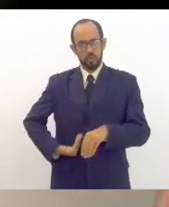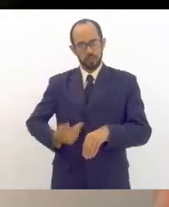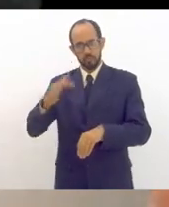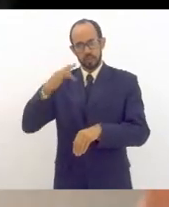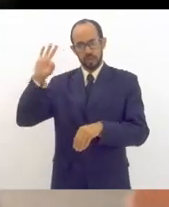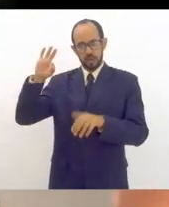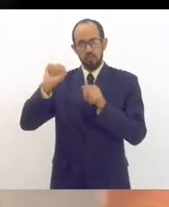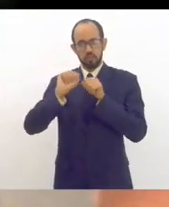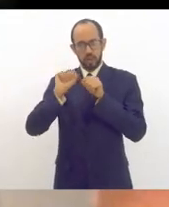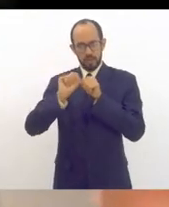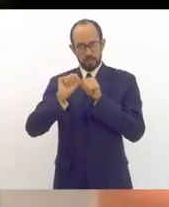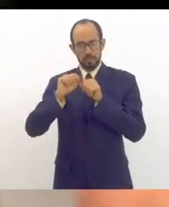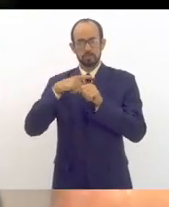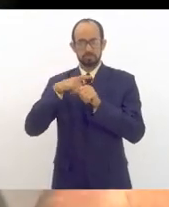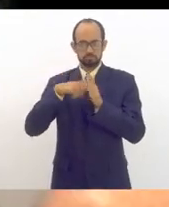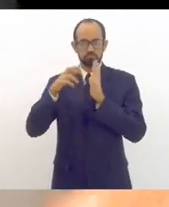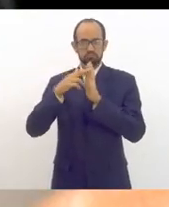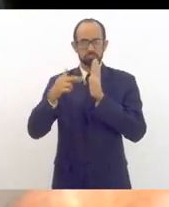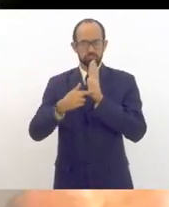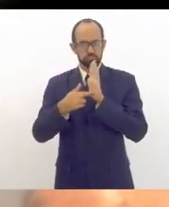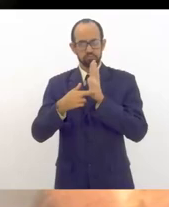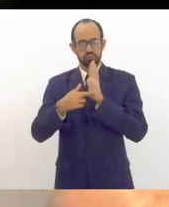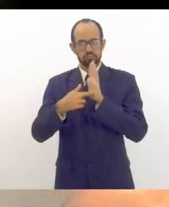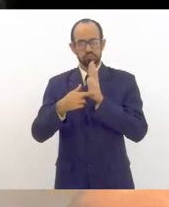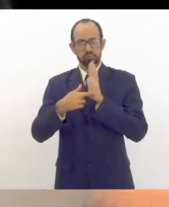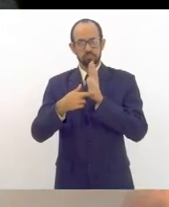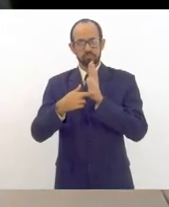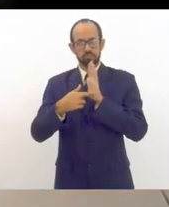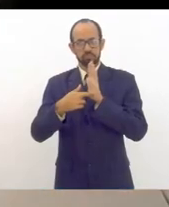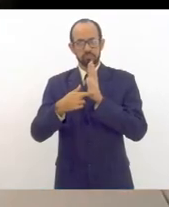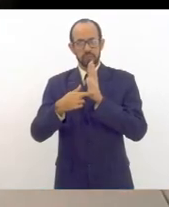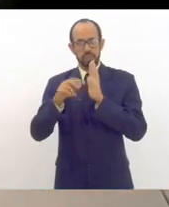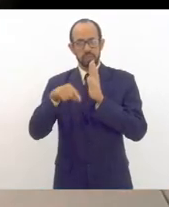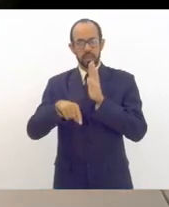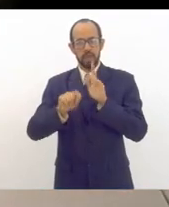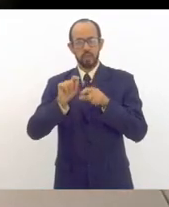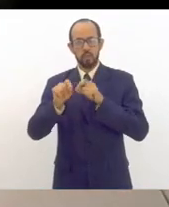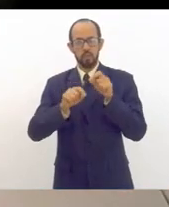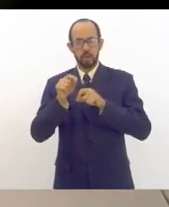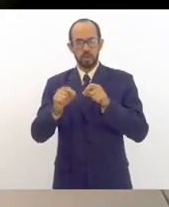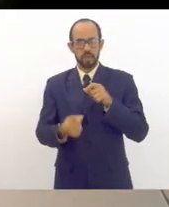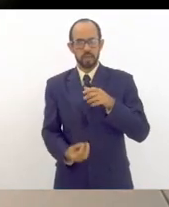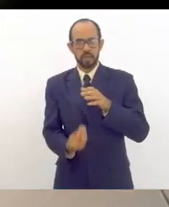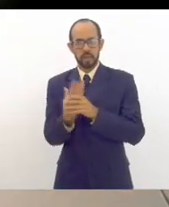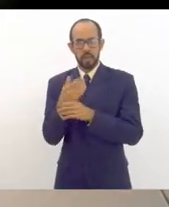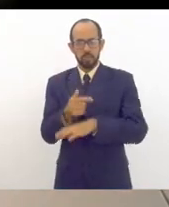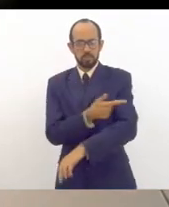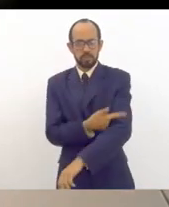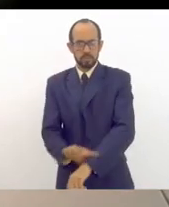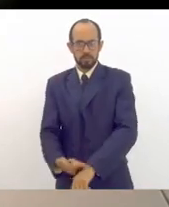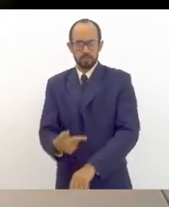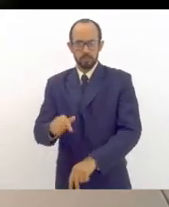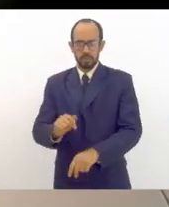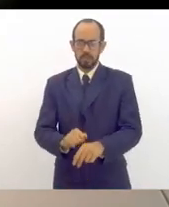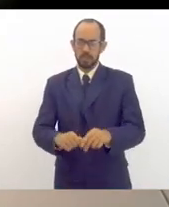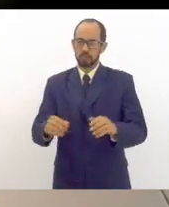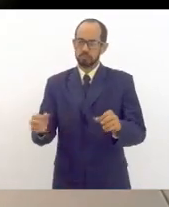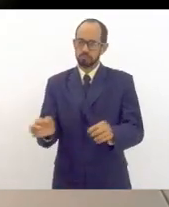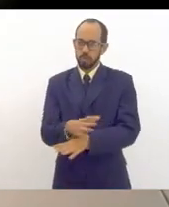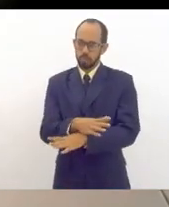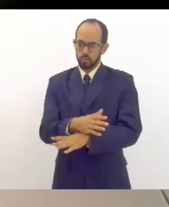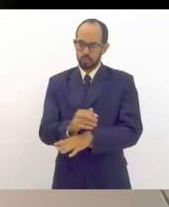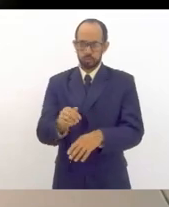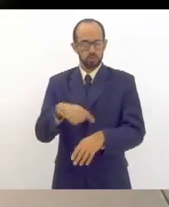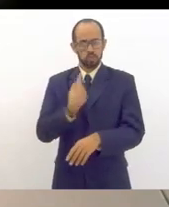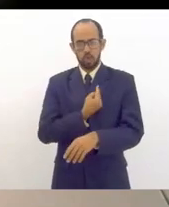fixa algumas condicionalidades, e uma das condicionalidades é o Estado ter disciplinado o que fazer em relação ao ICMS da educação, que a gente ainda não fez. Então,